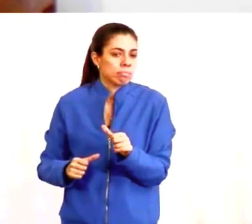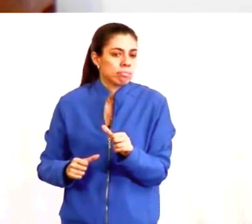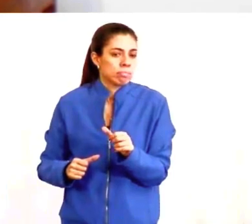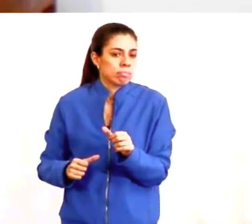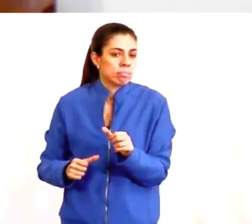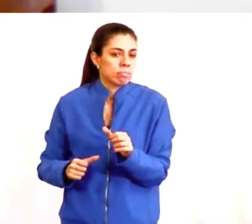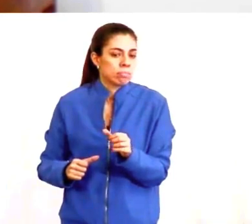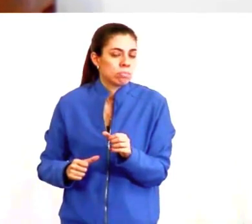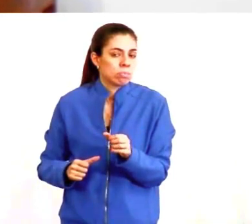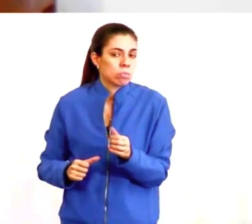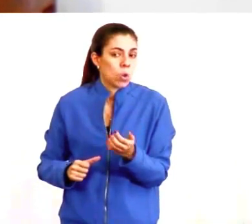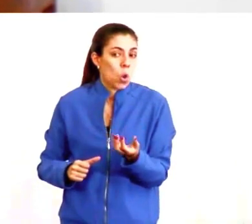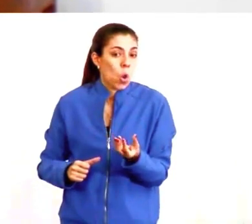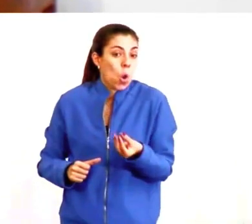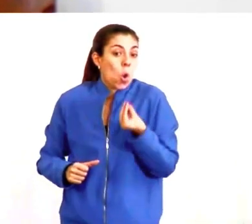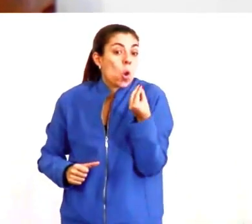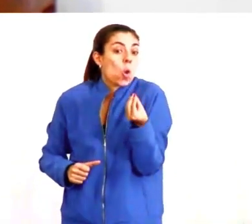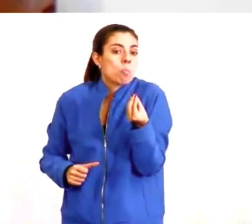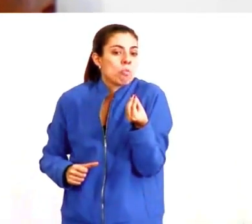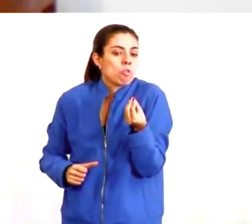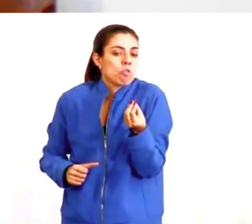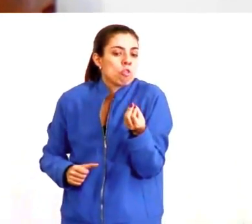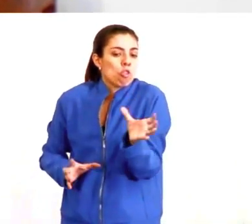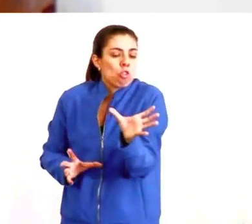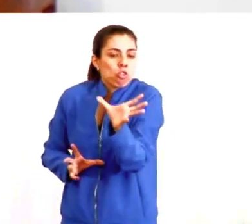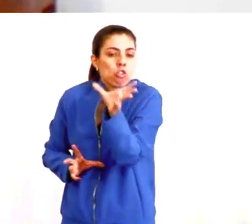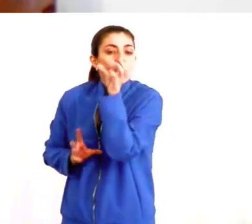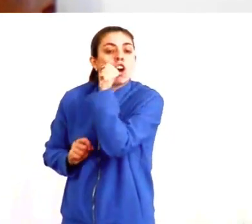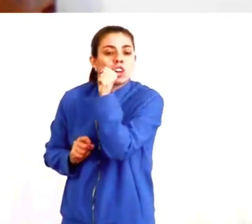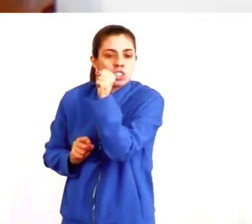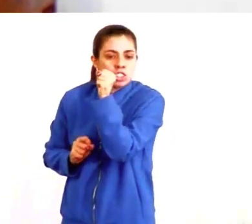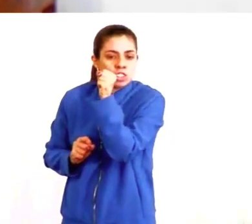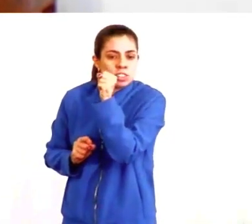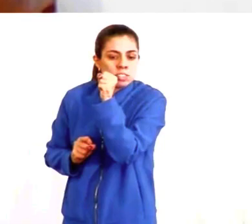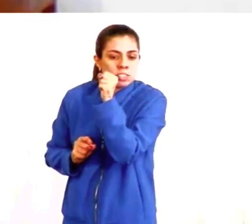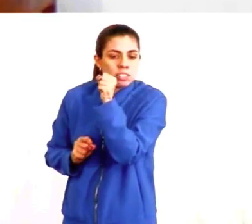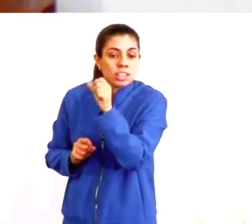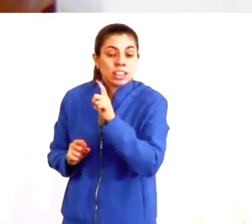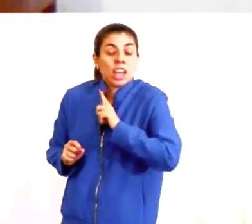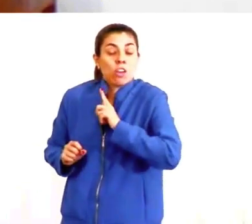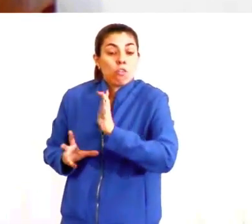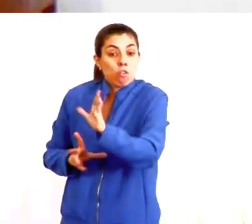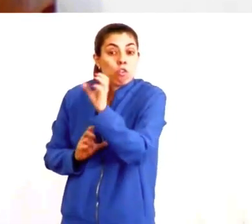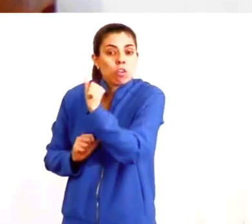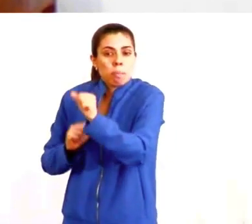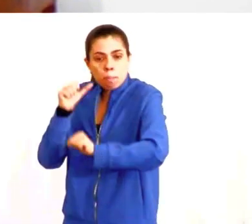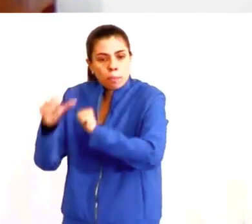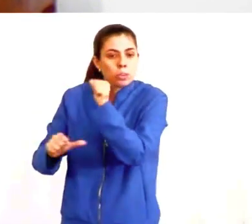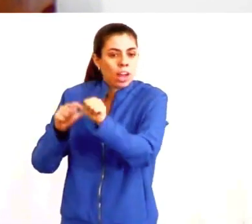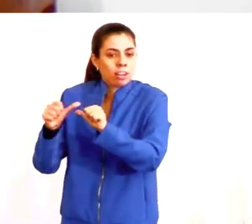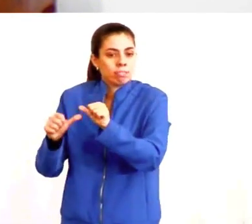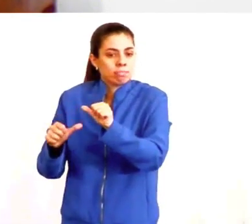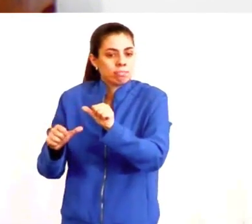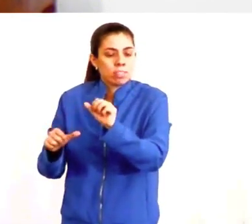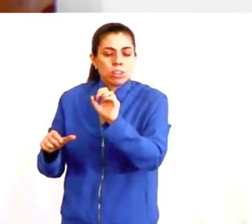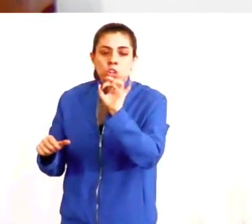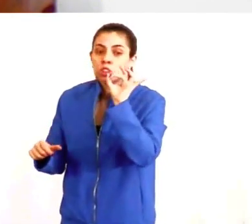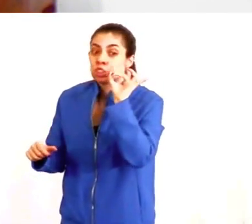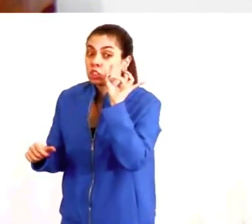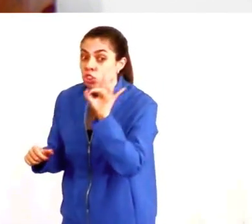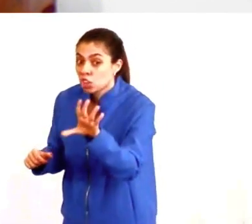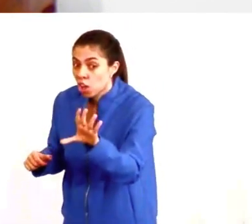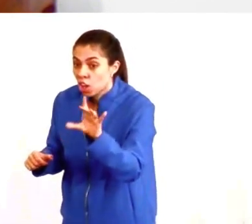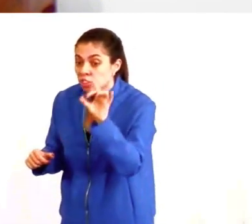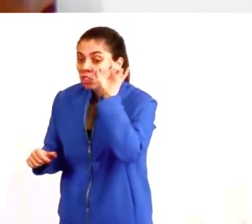estão se alimentando de um alimento novo. Eles estão vivendo diante do seu Deus agora. Eles estão